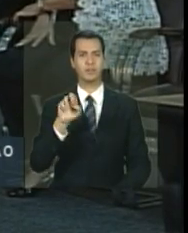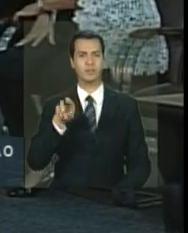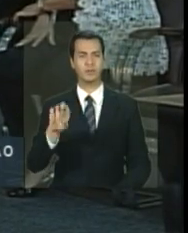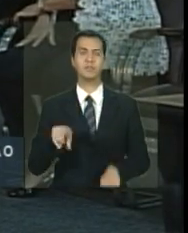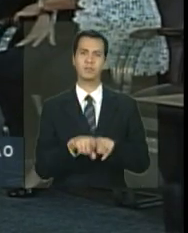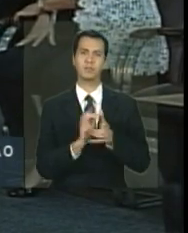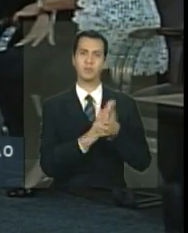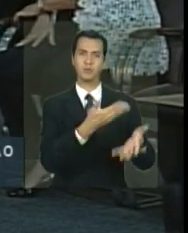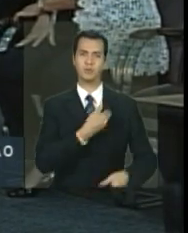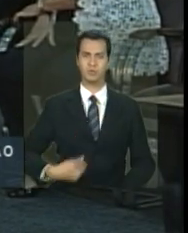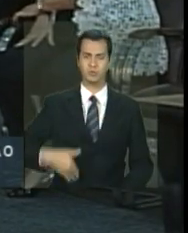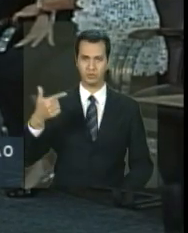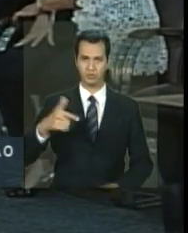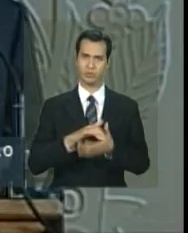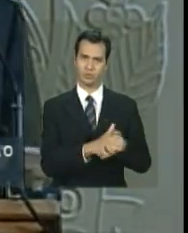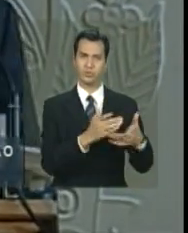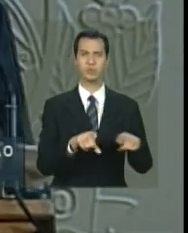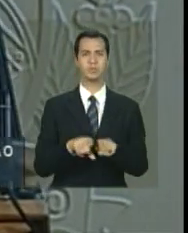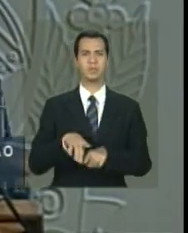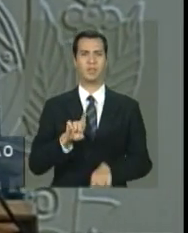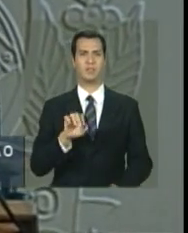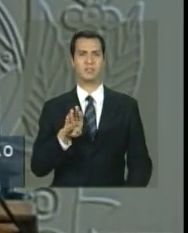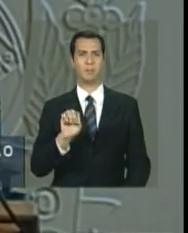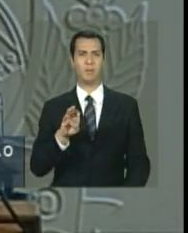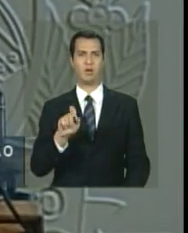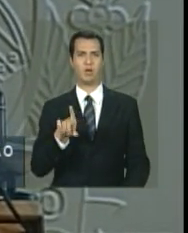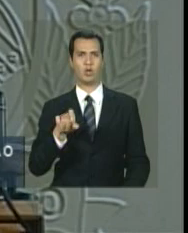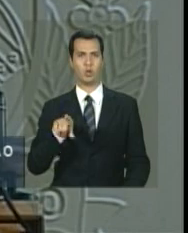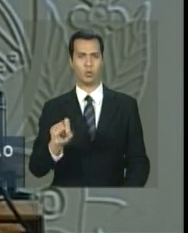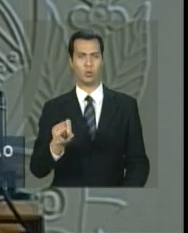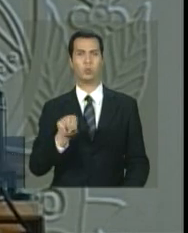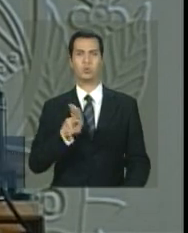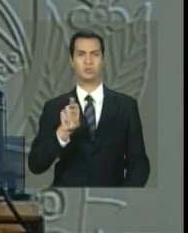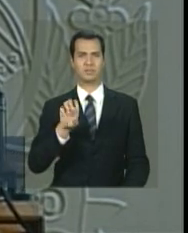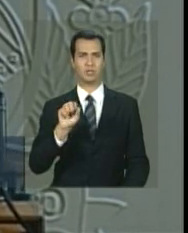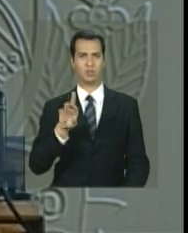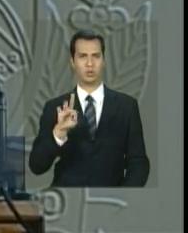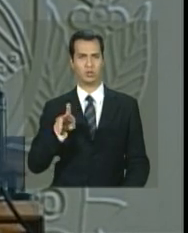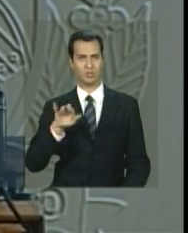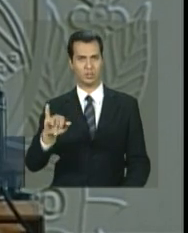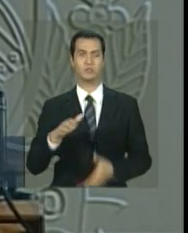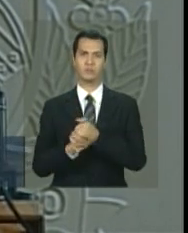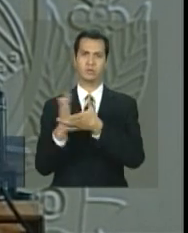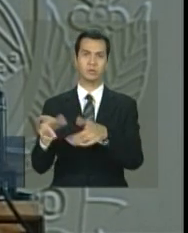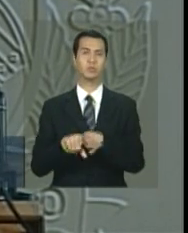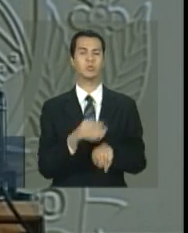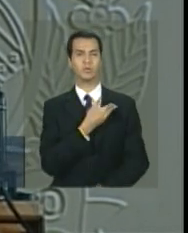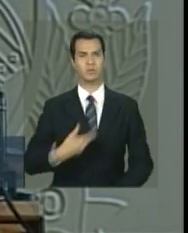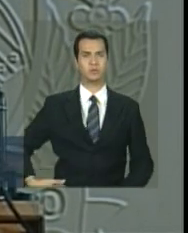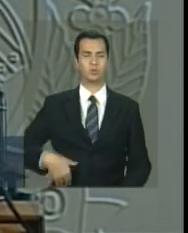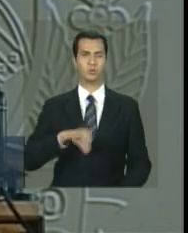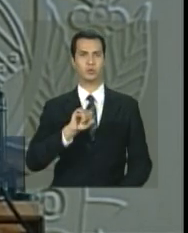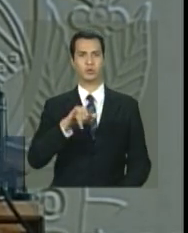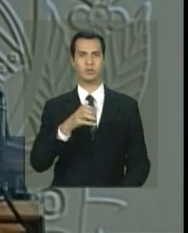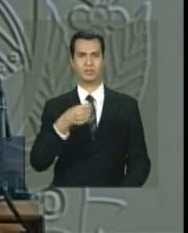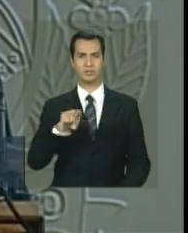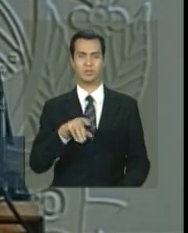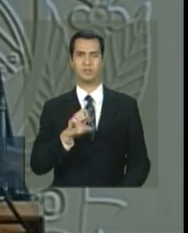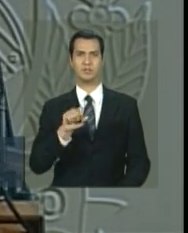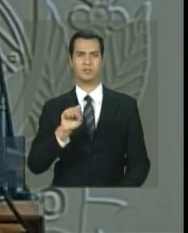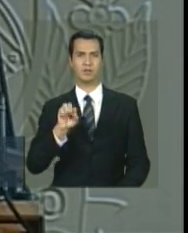Domingos, desembargador presidente Ivan Sartori, governadores José Serra e Cláudio